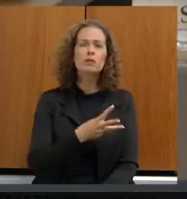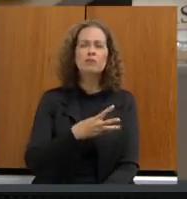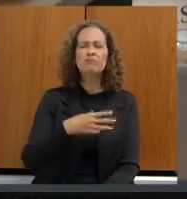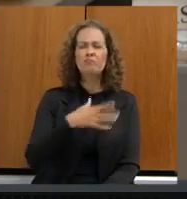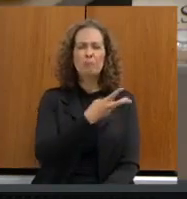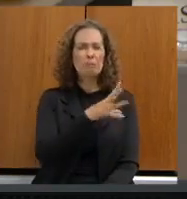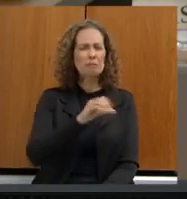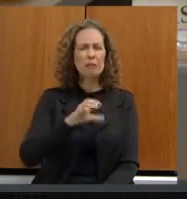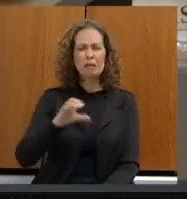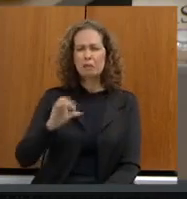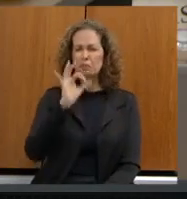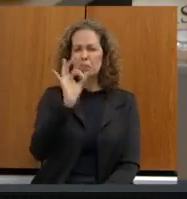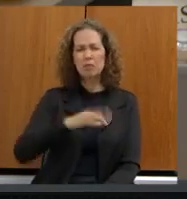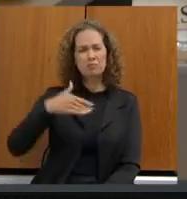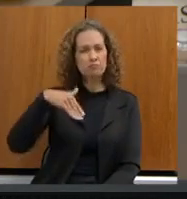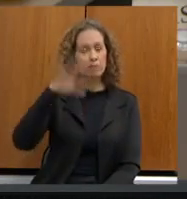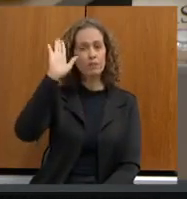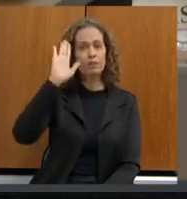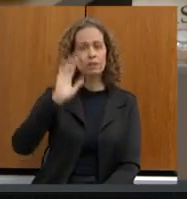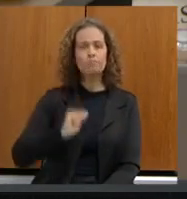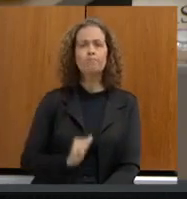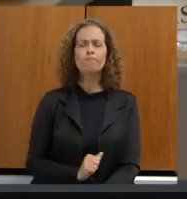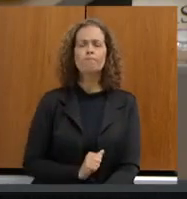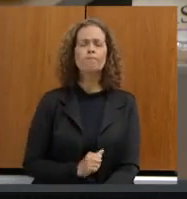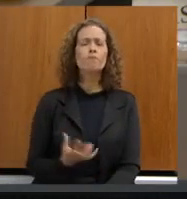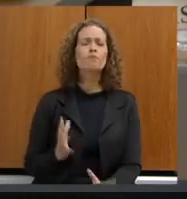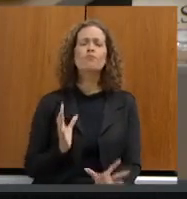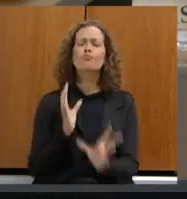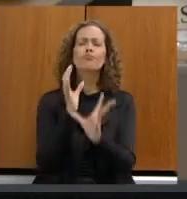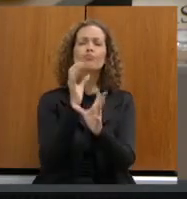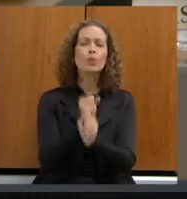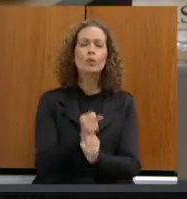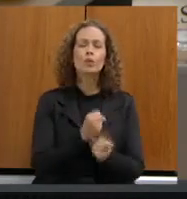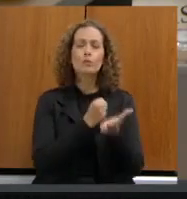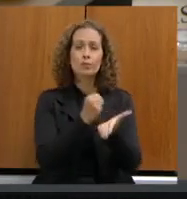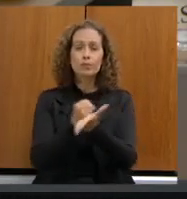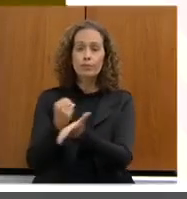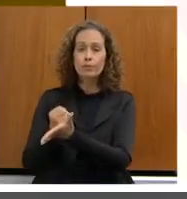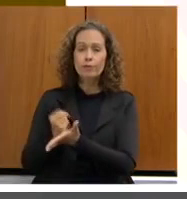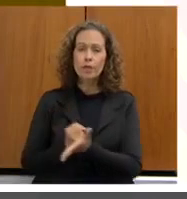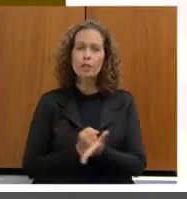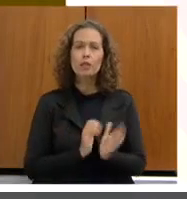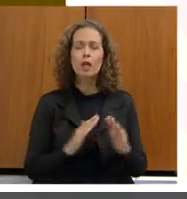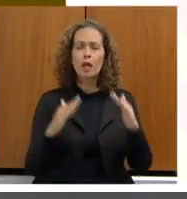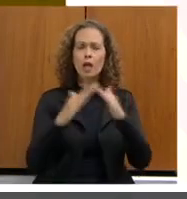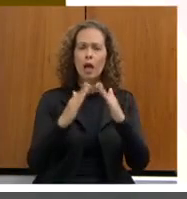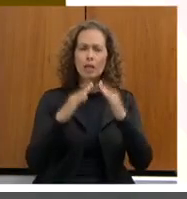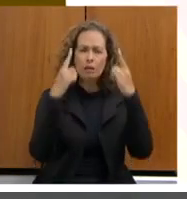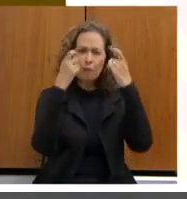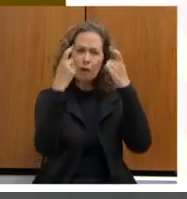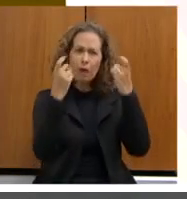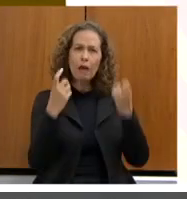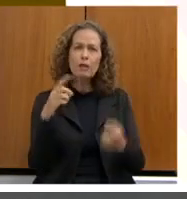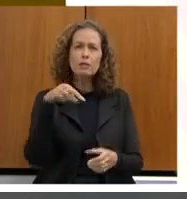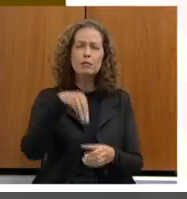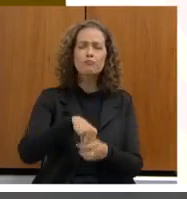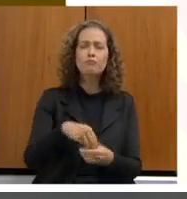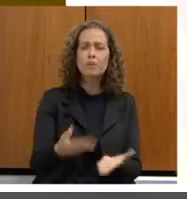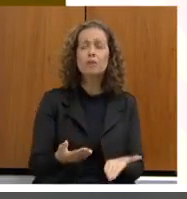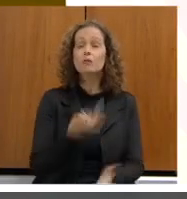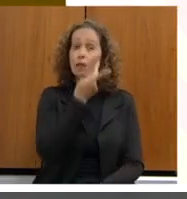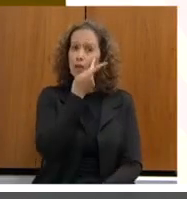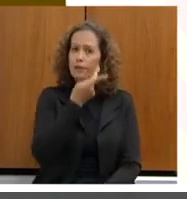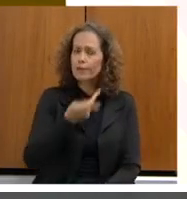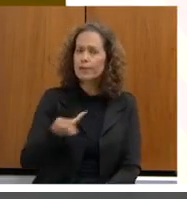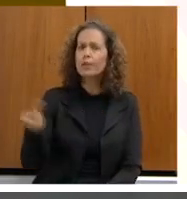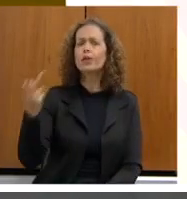número de e as nossas Patrulha de prevenção à violência doméstica elas fazem as visitas fazer as atuações